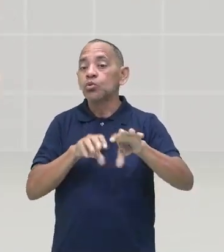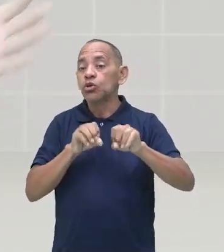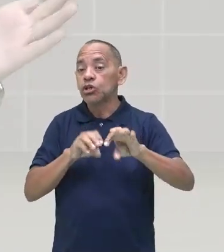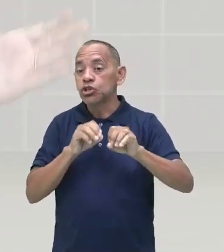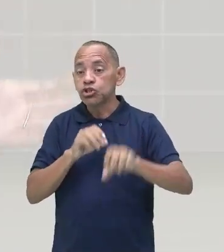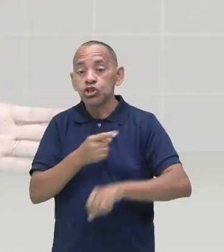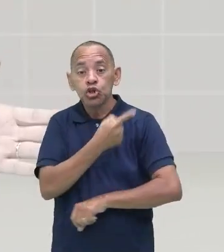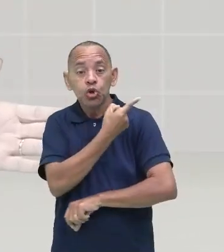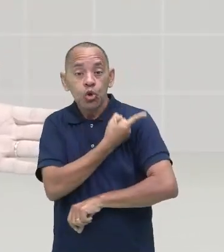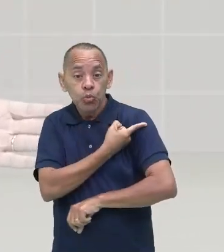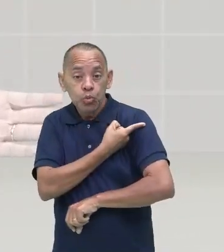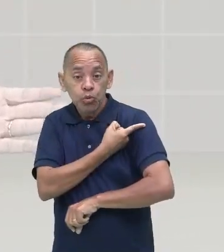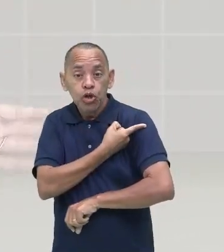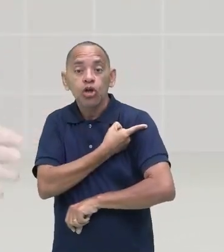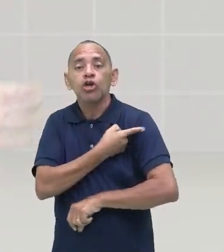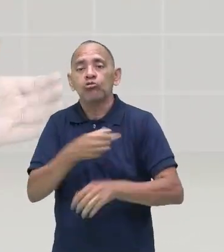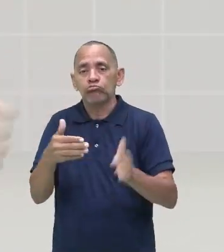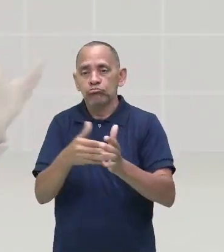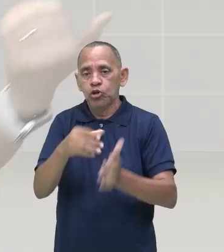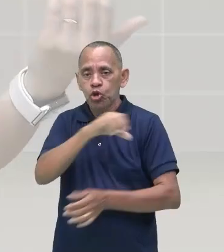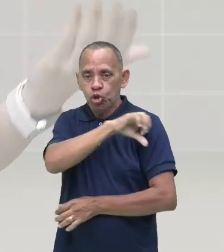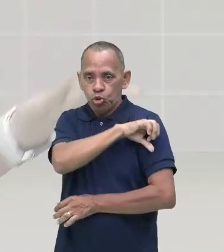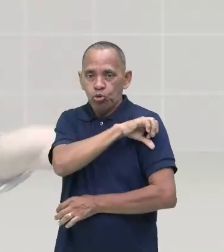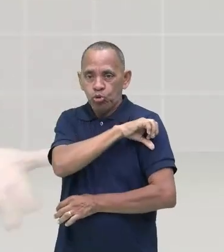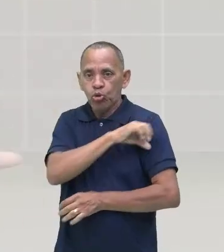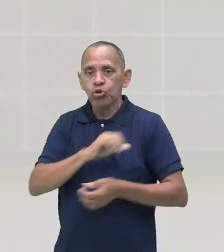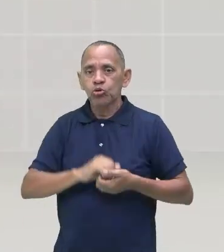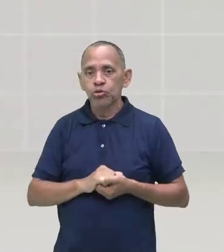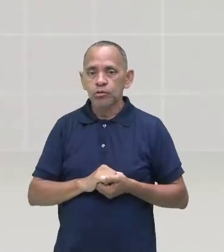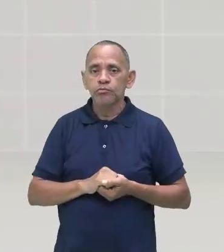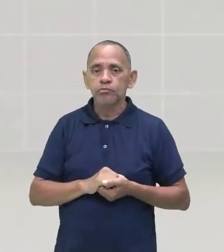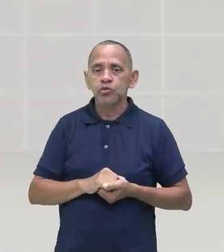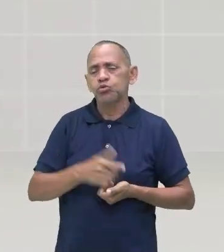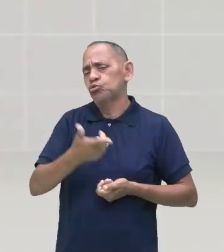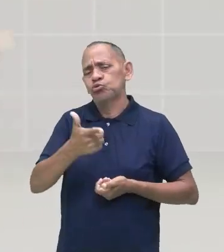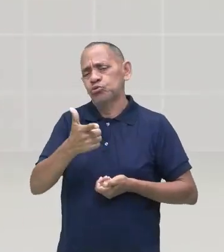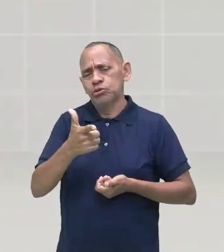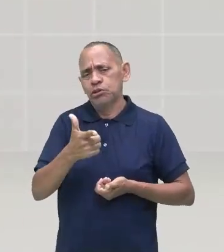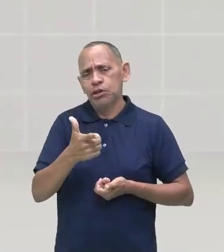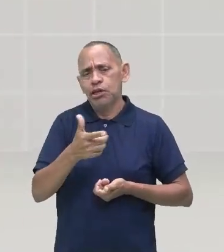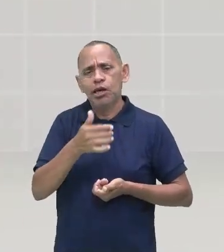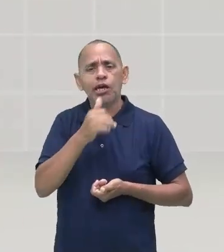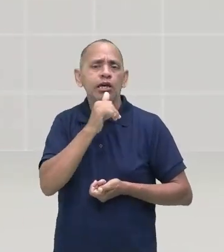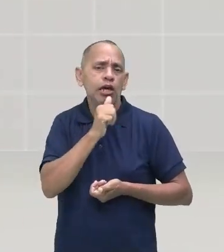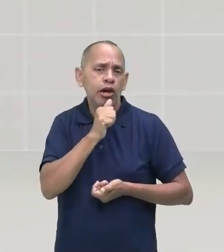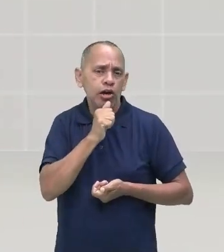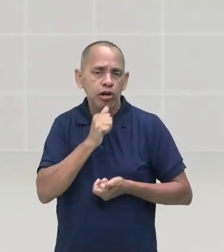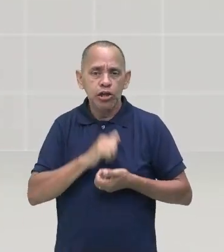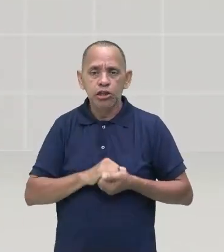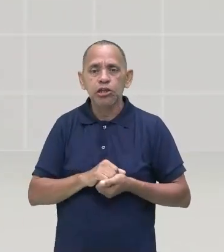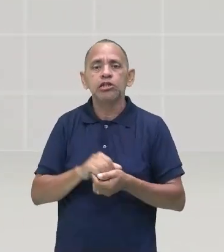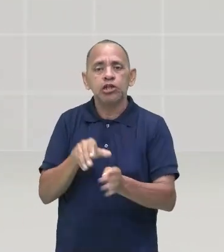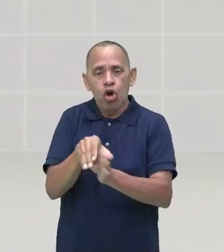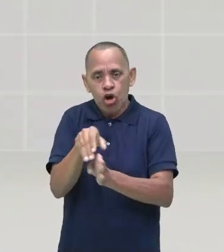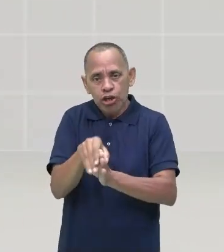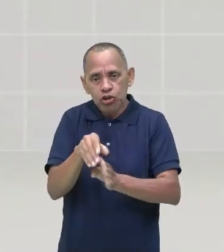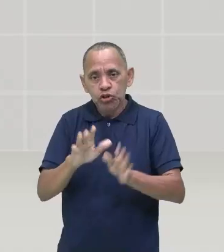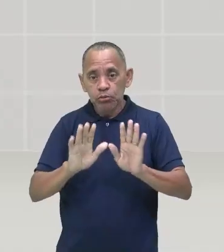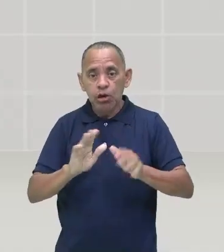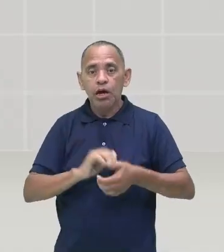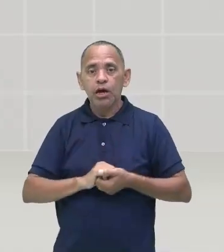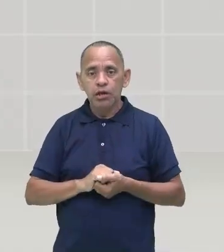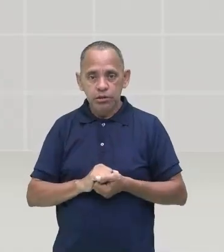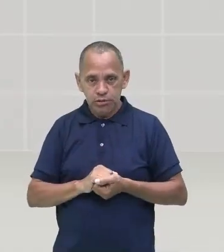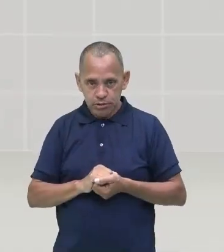Por um médio ainda não temos um material específico, porque nós estamos aguardando aí as orientações, conforme eu falei, mas para o ensino fundamental